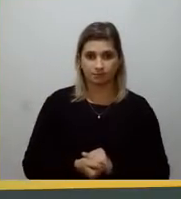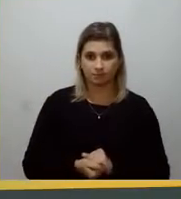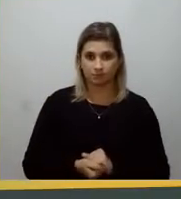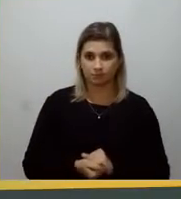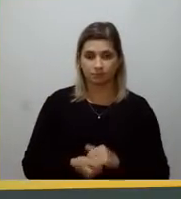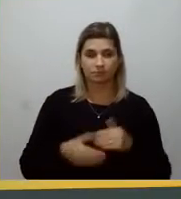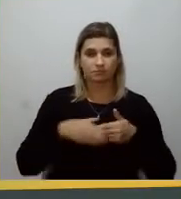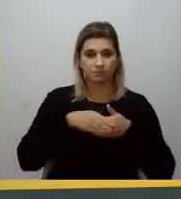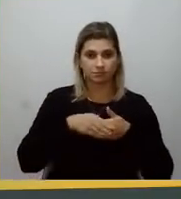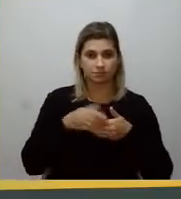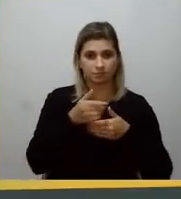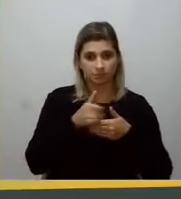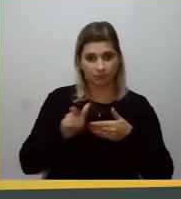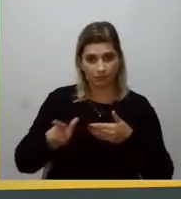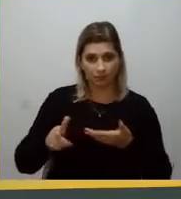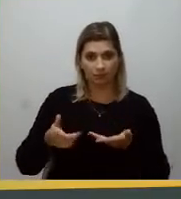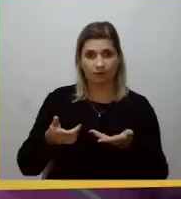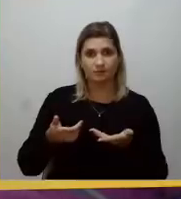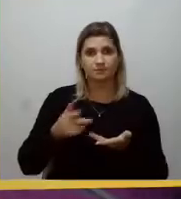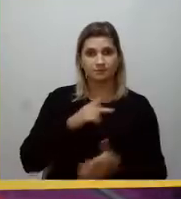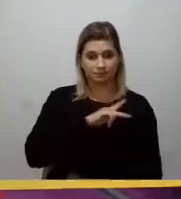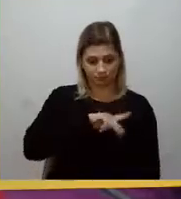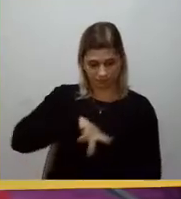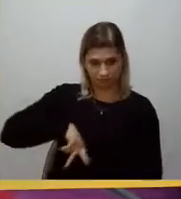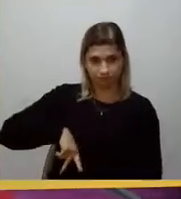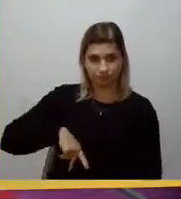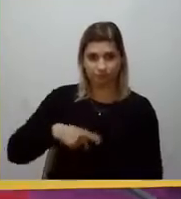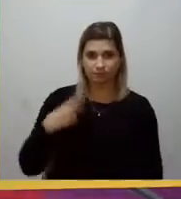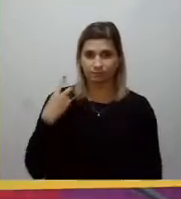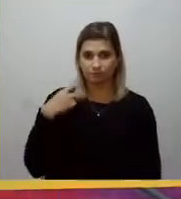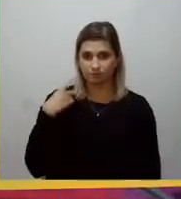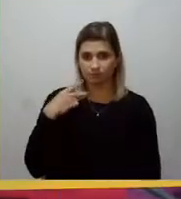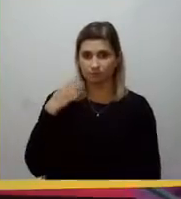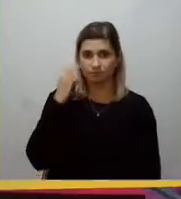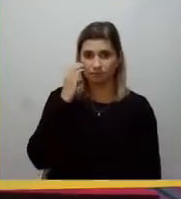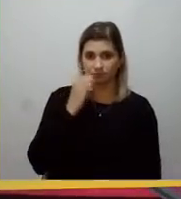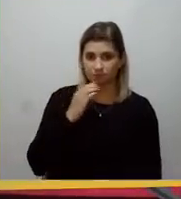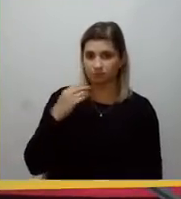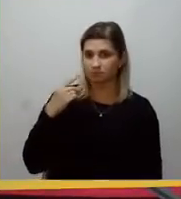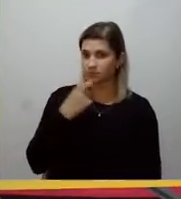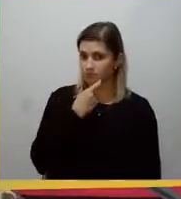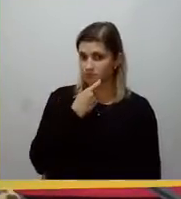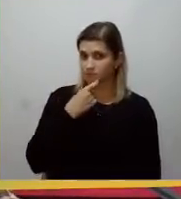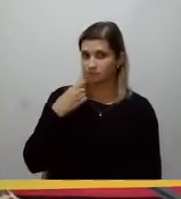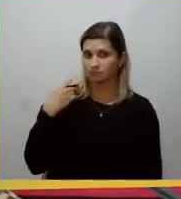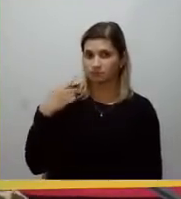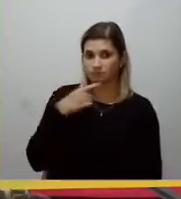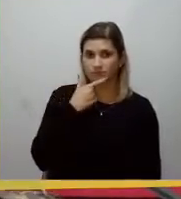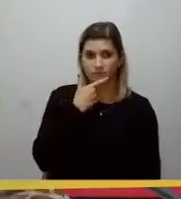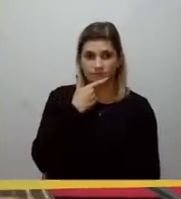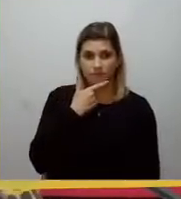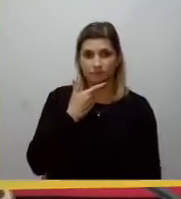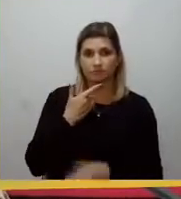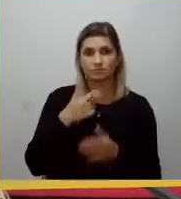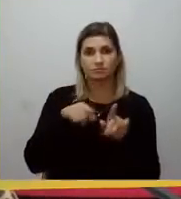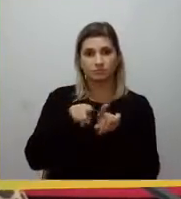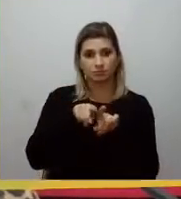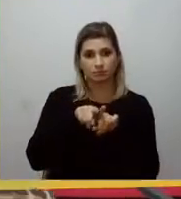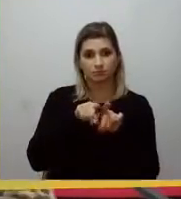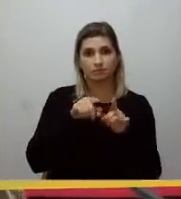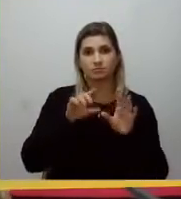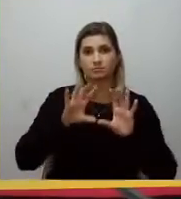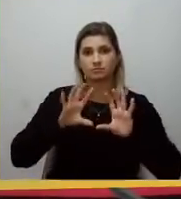Cumprimento novamente o senhor presidente, vereador relator Jair, vereadora Suzana, vereador Enio, também componentes dessa